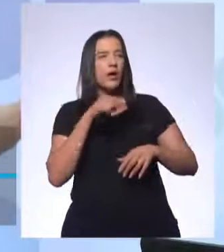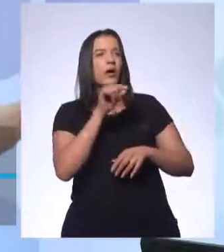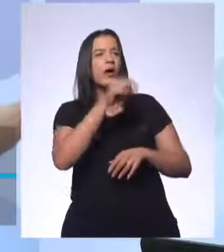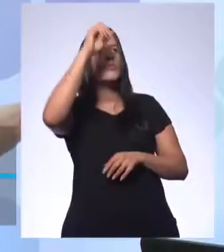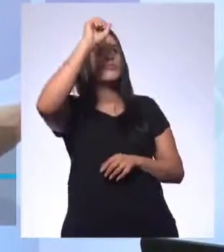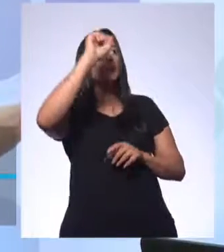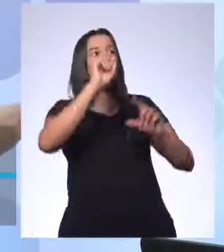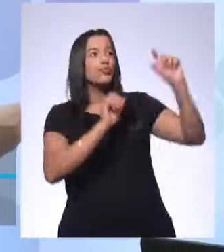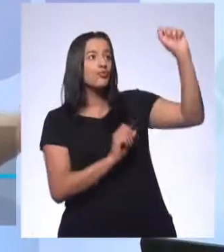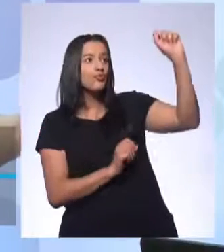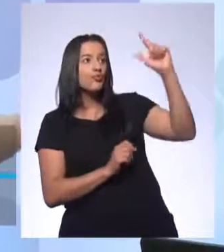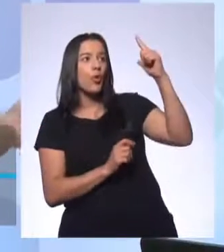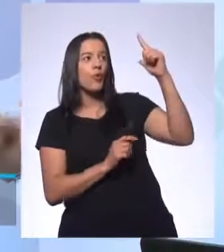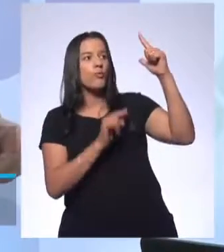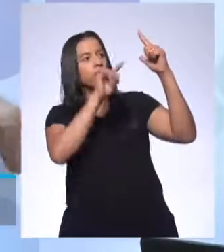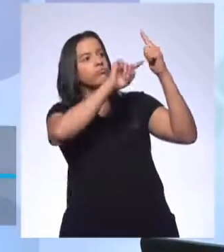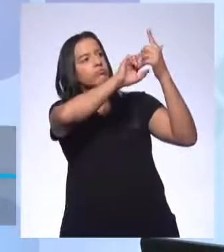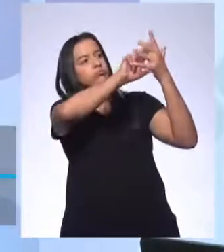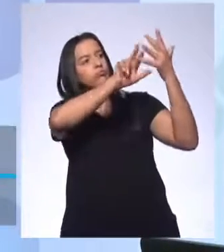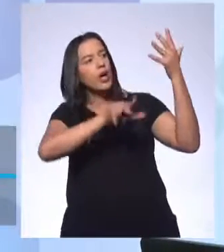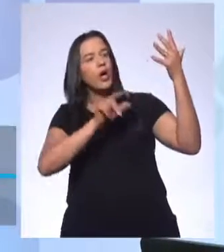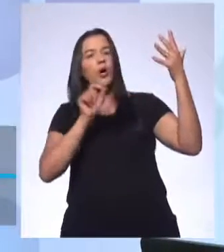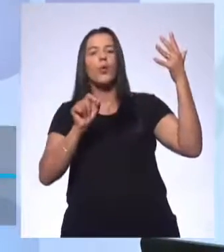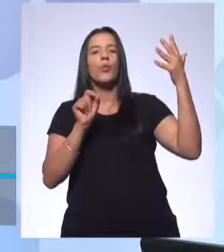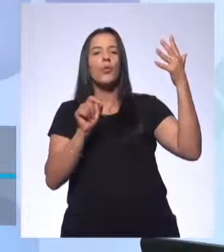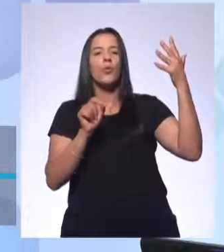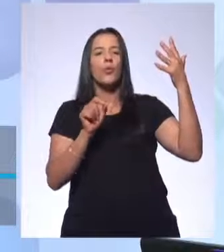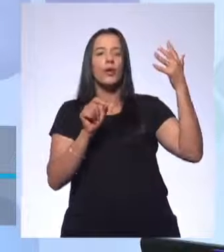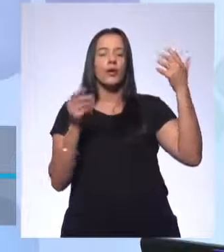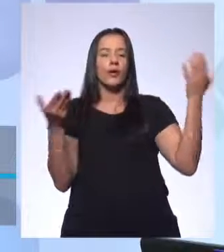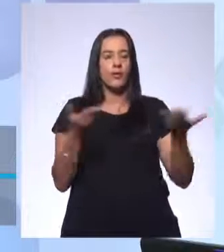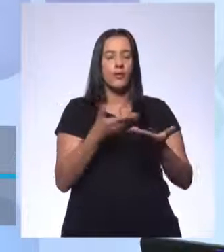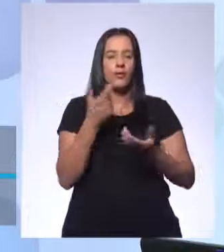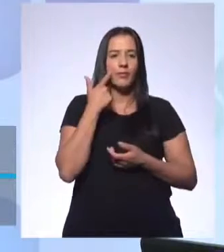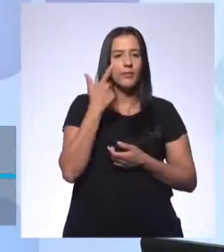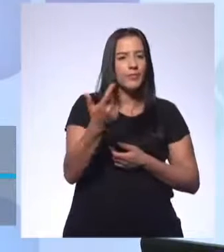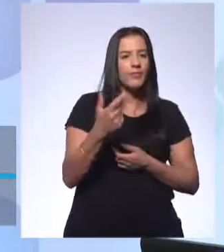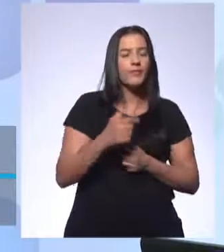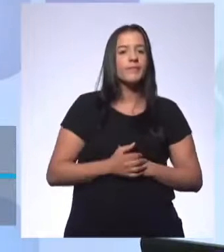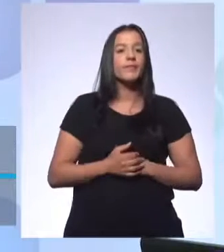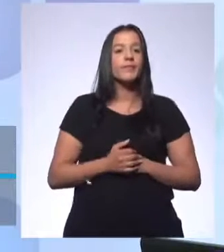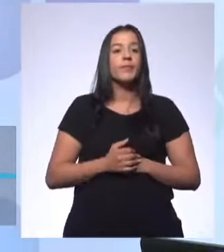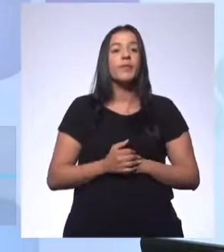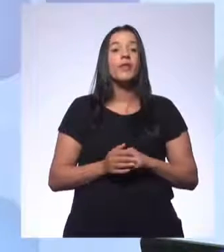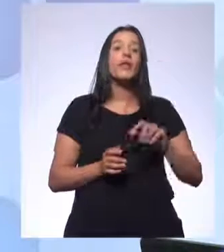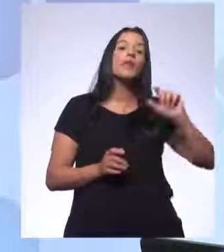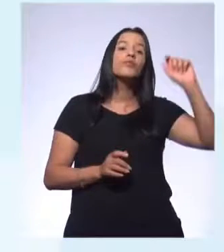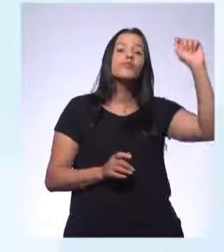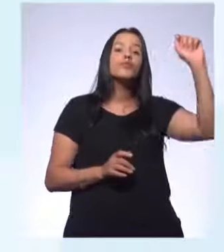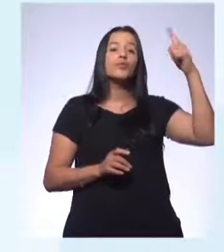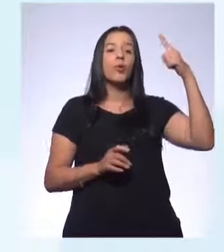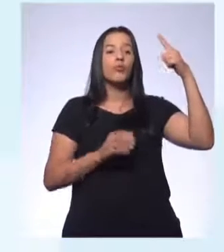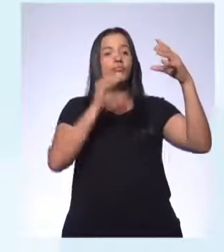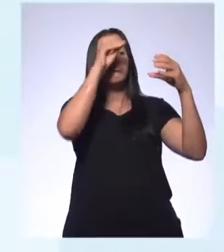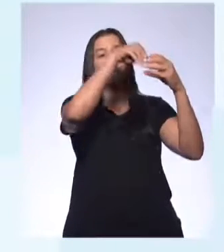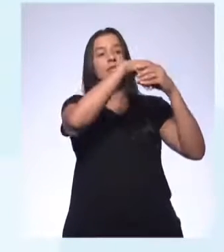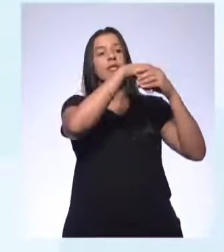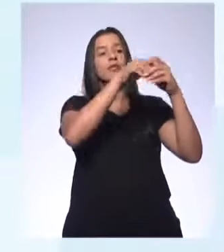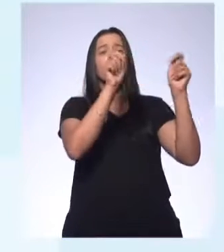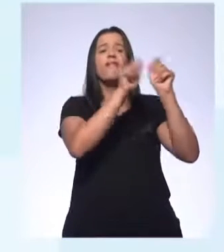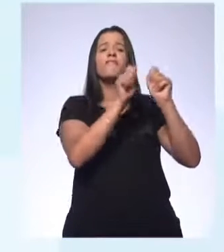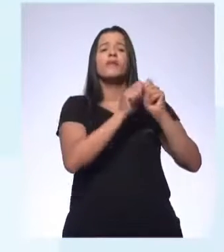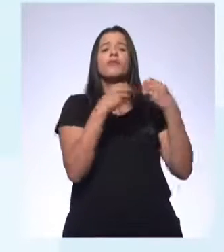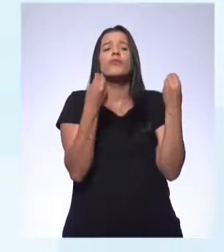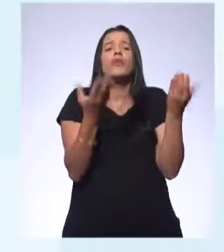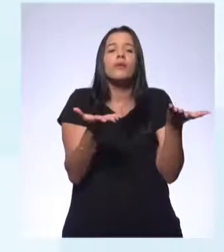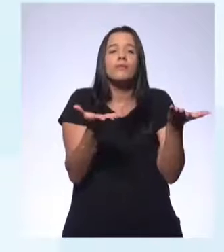Sol é constituído? Vamos respondendo aí para mim também. Então, quero saber qual é o constituinte do Sol? Do que ele é feito?